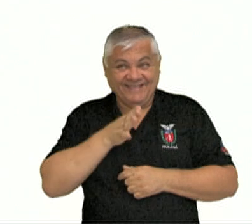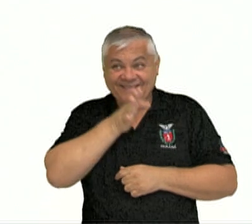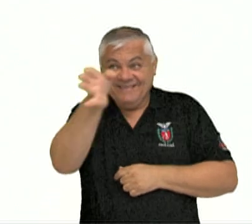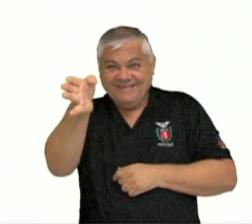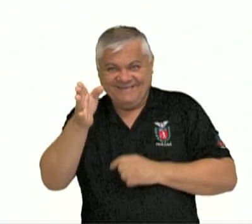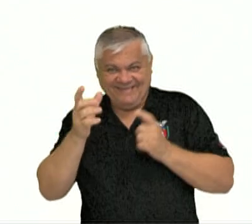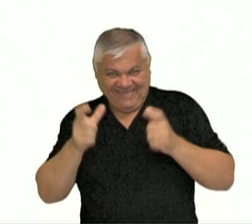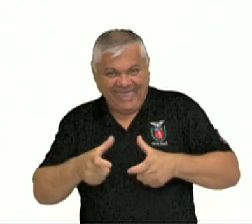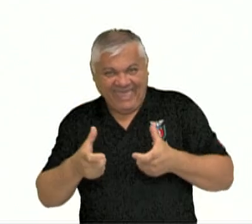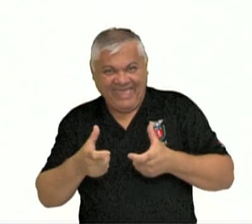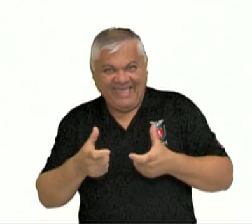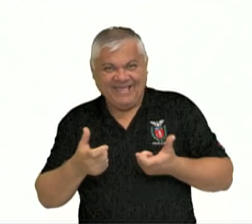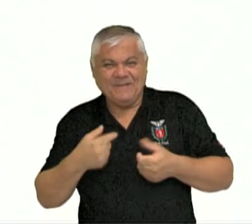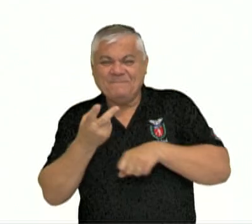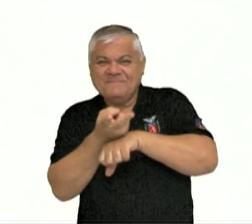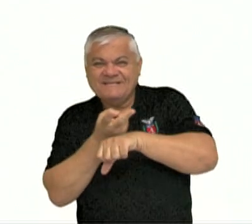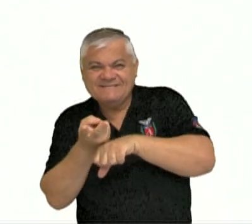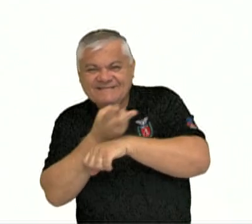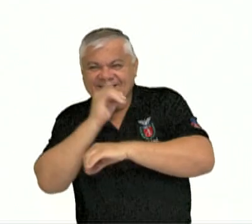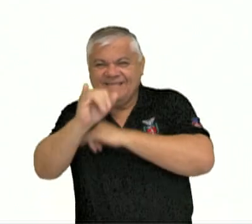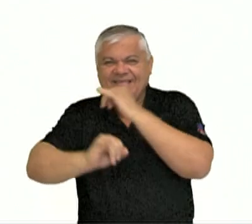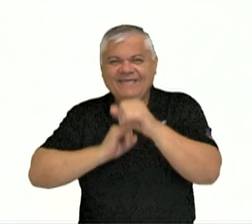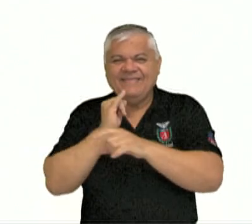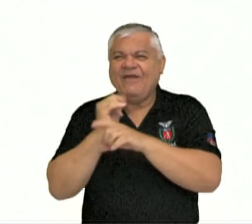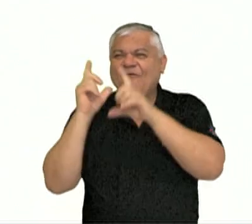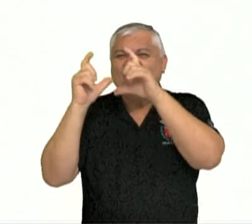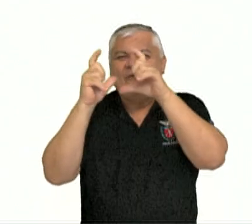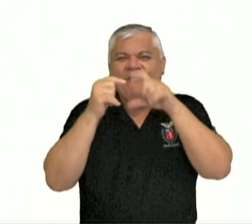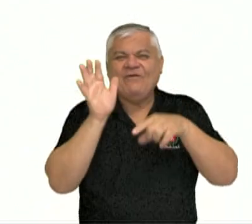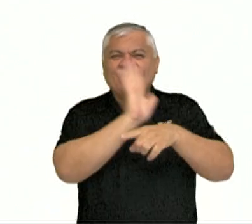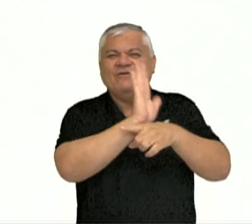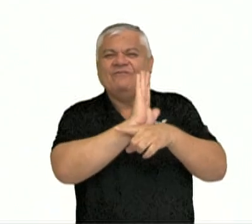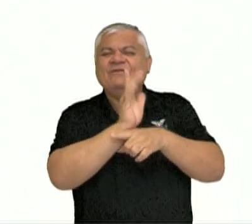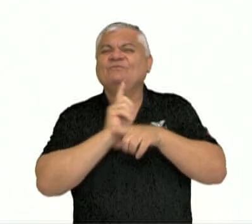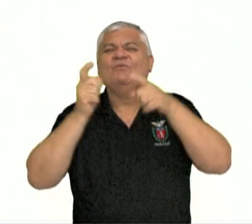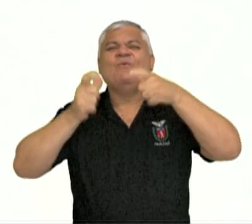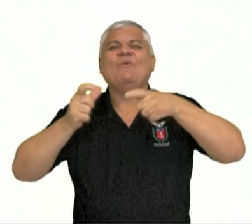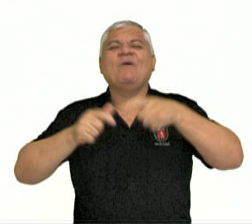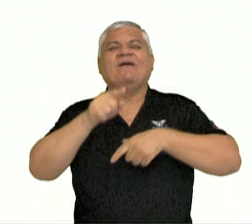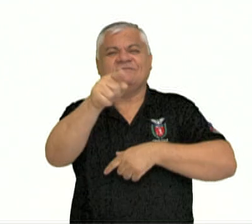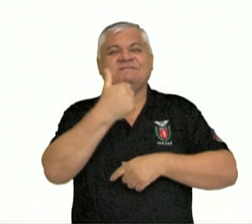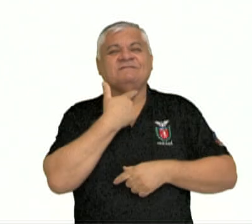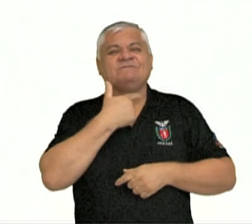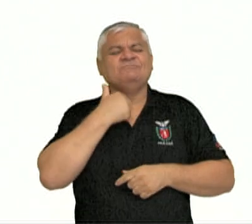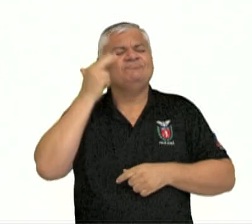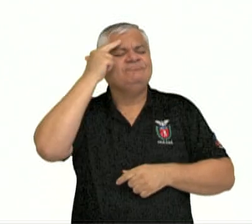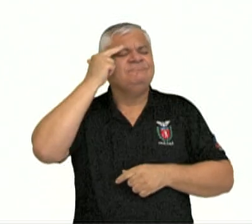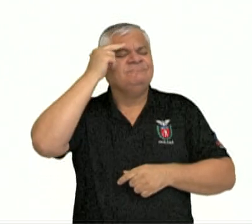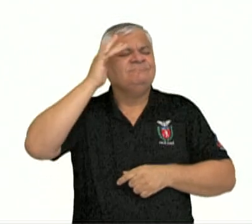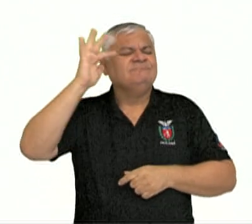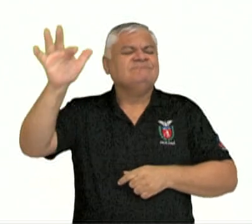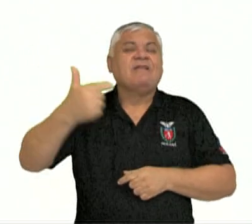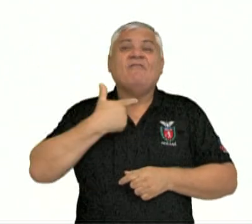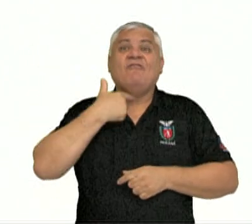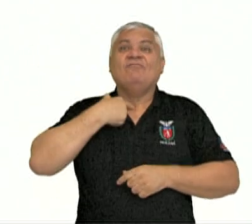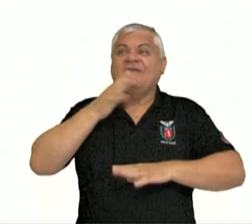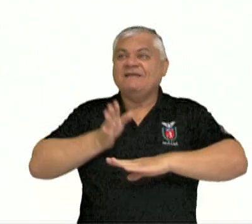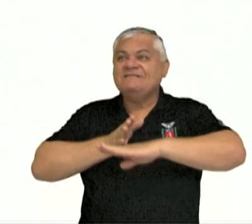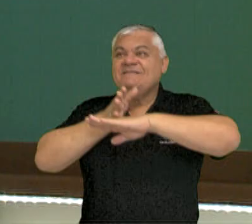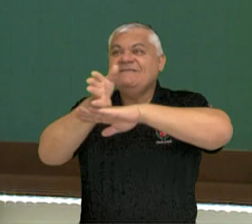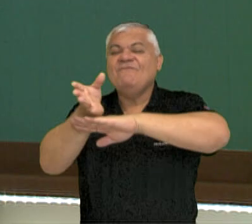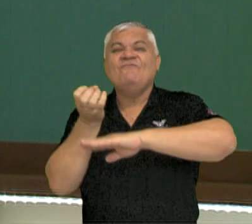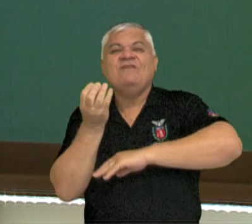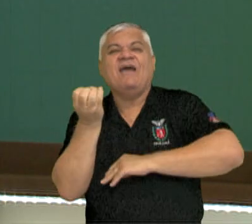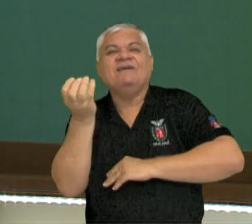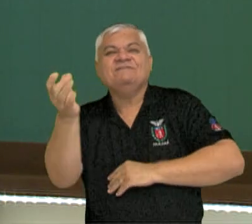local, pesquisem fotos, vídeos sobre aquele lugar, que vocês têm um sonho de conhecer, um país,